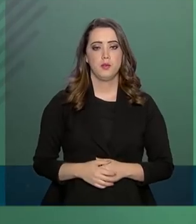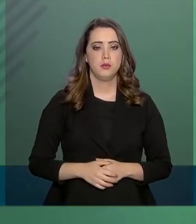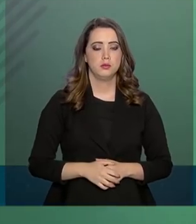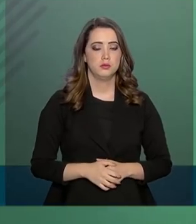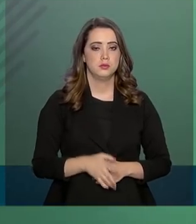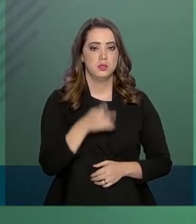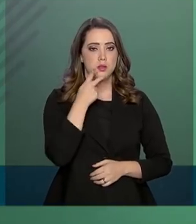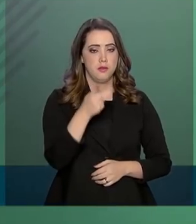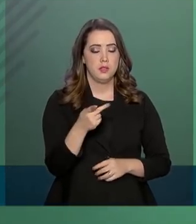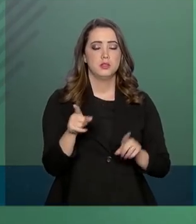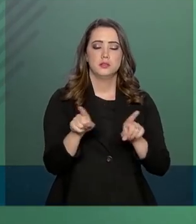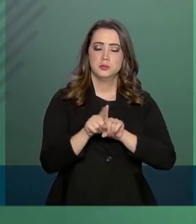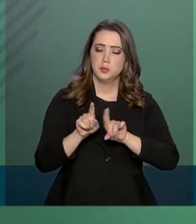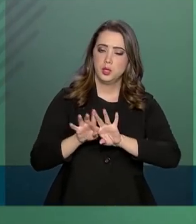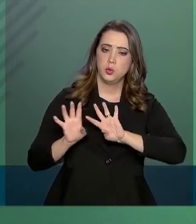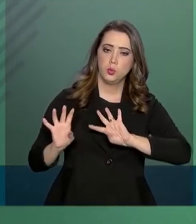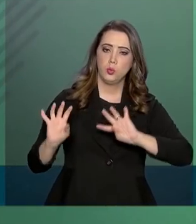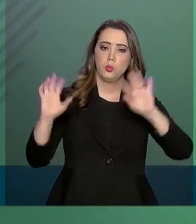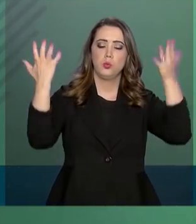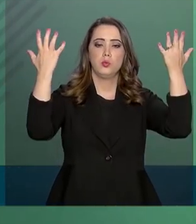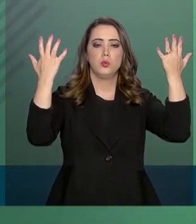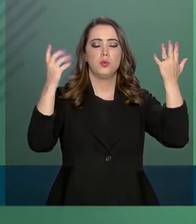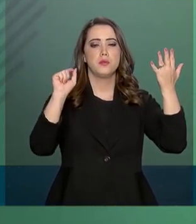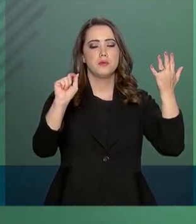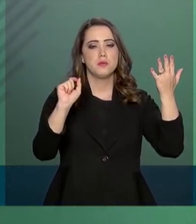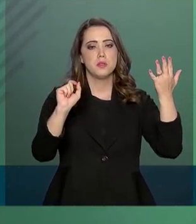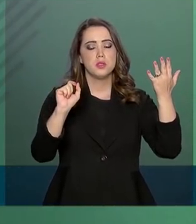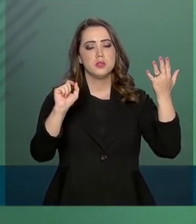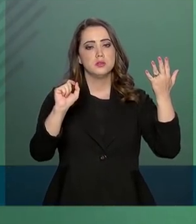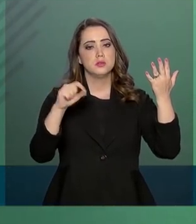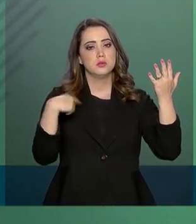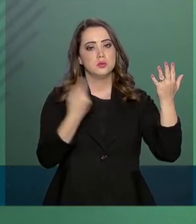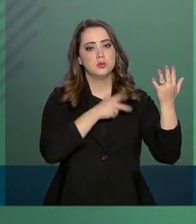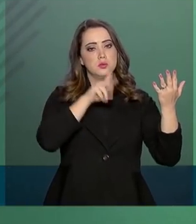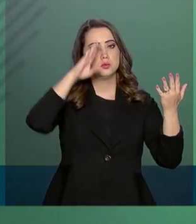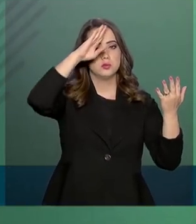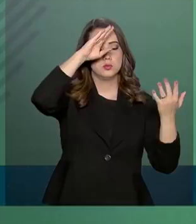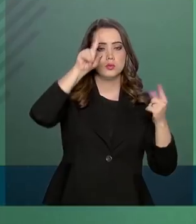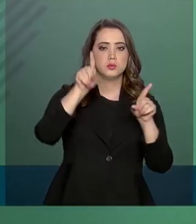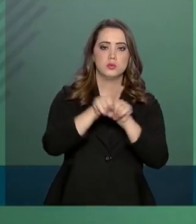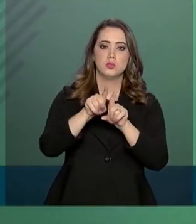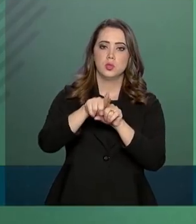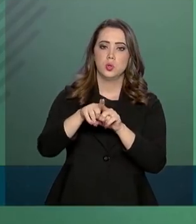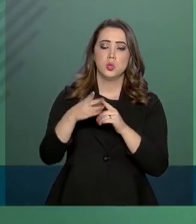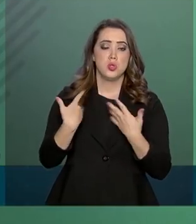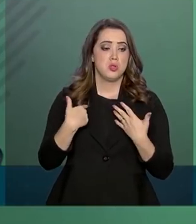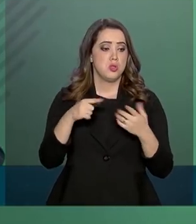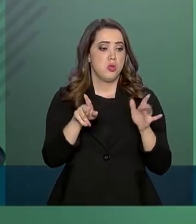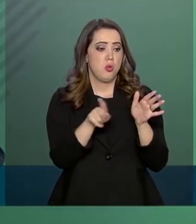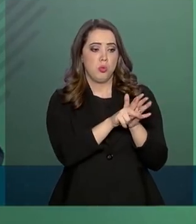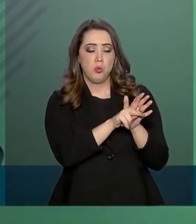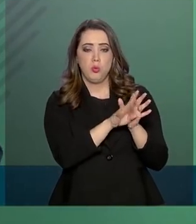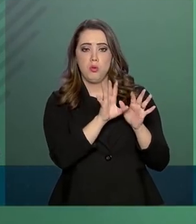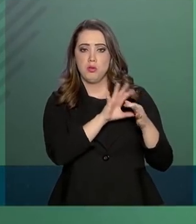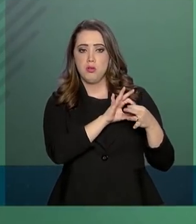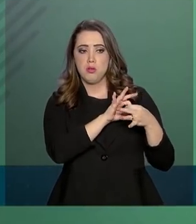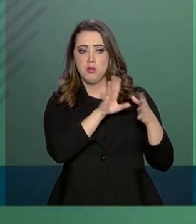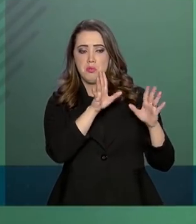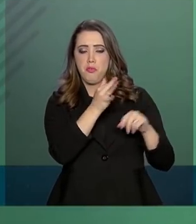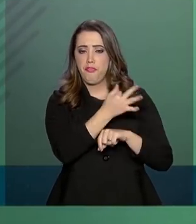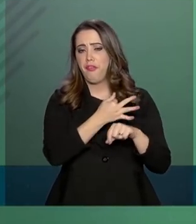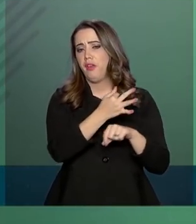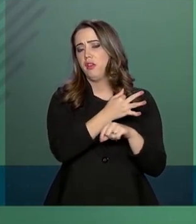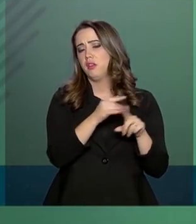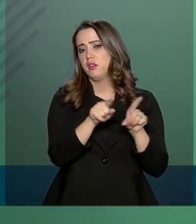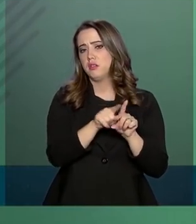com relação ao evento o nosso presidente em momento de descanso de lazer na cidade